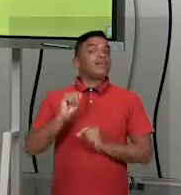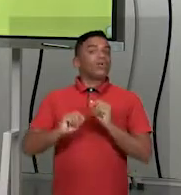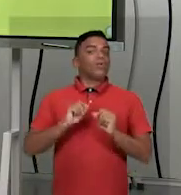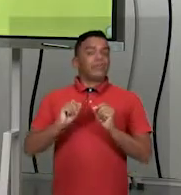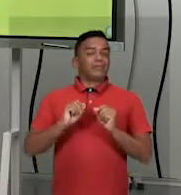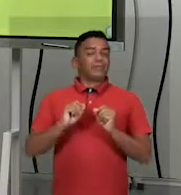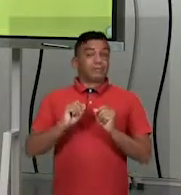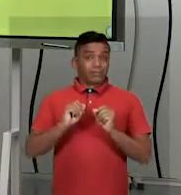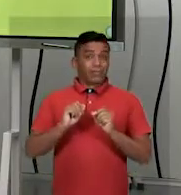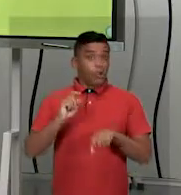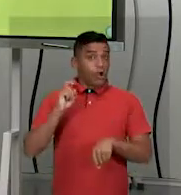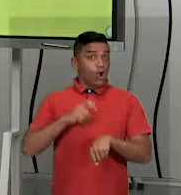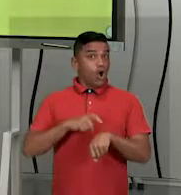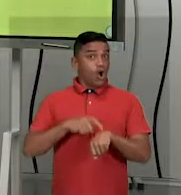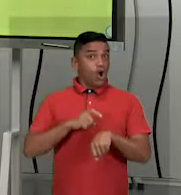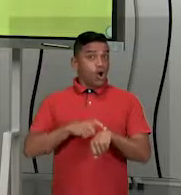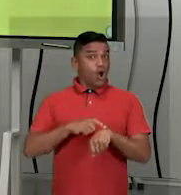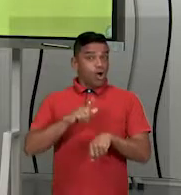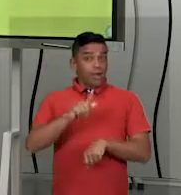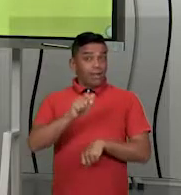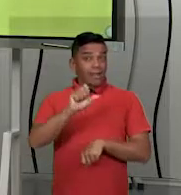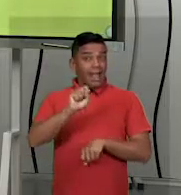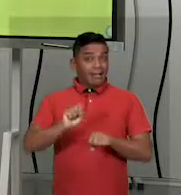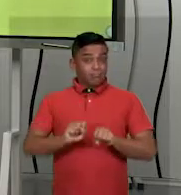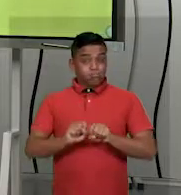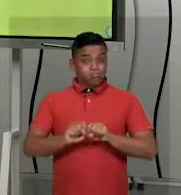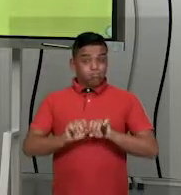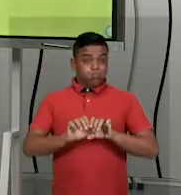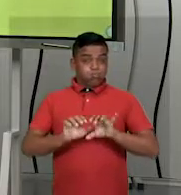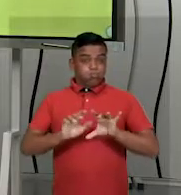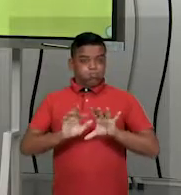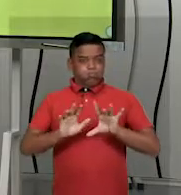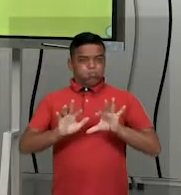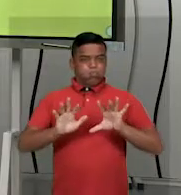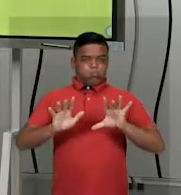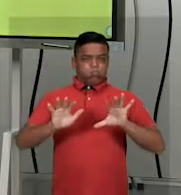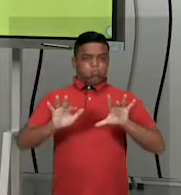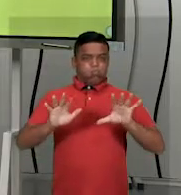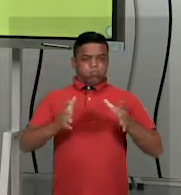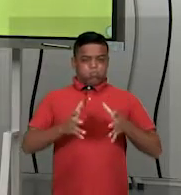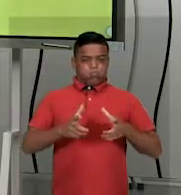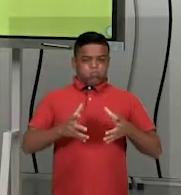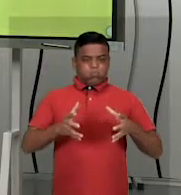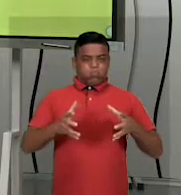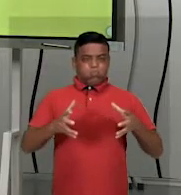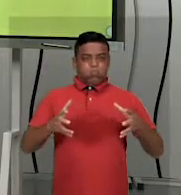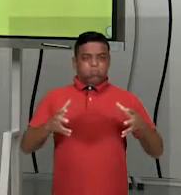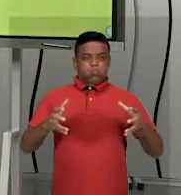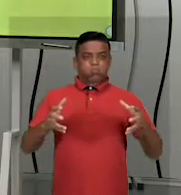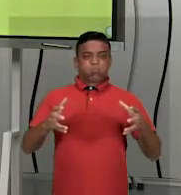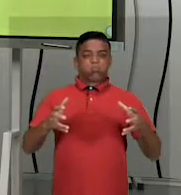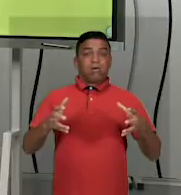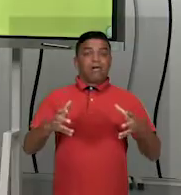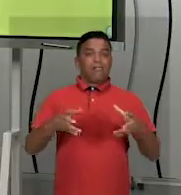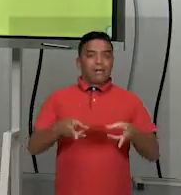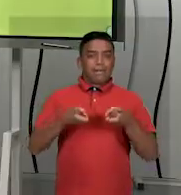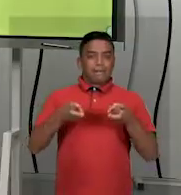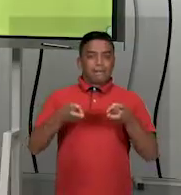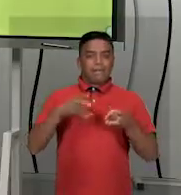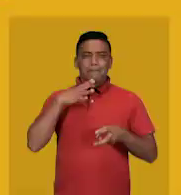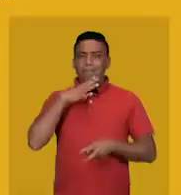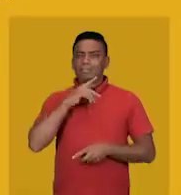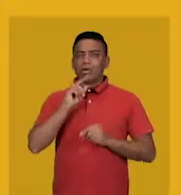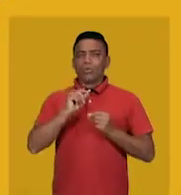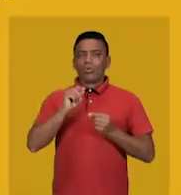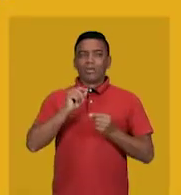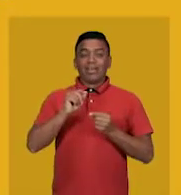se expandiu, continuando na mesma figura, na hora que ele se expandiu, nós vamos perceber que ele vai